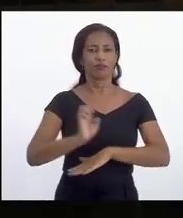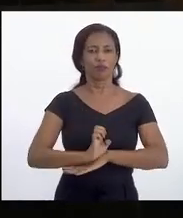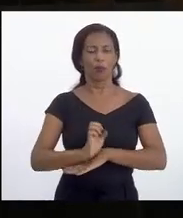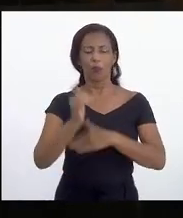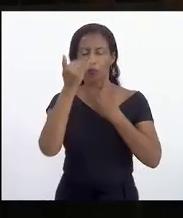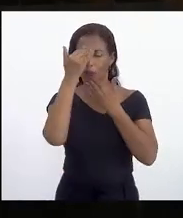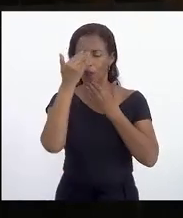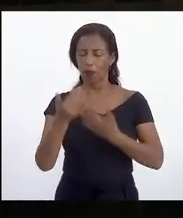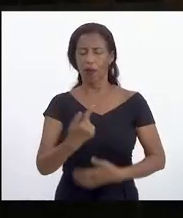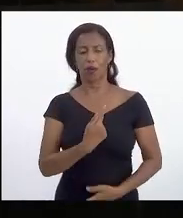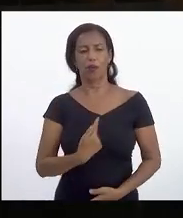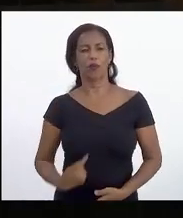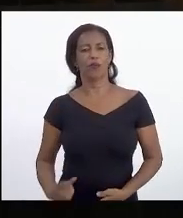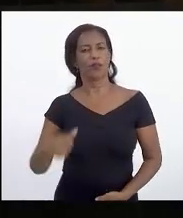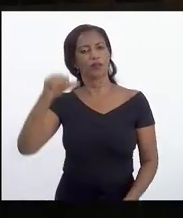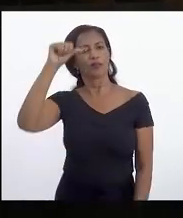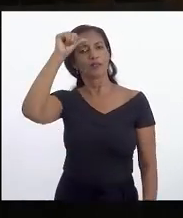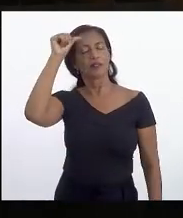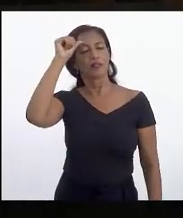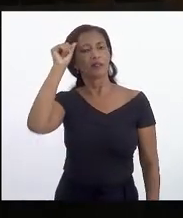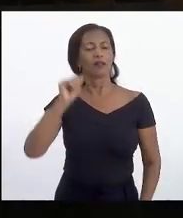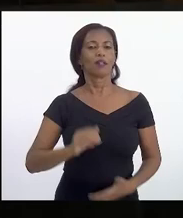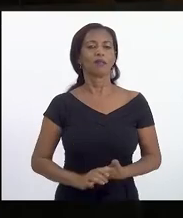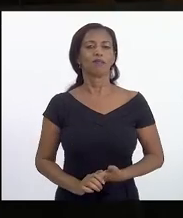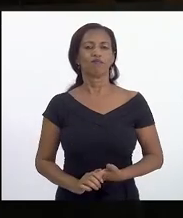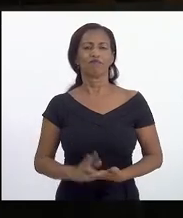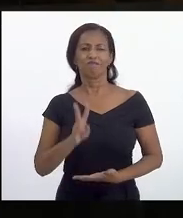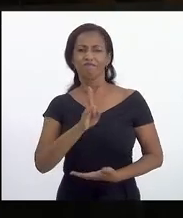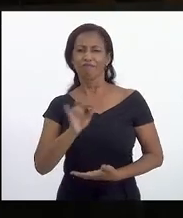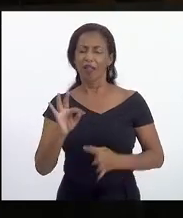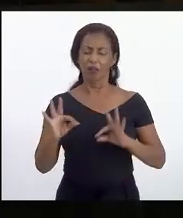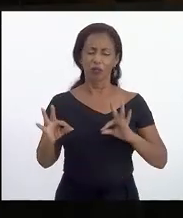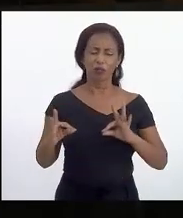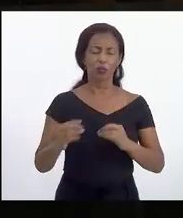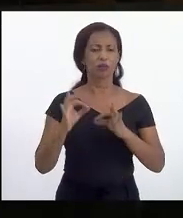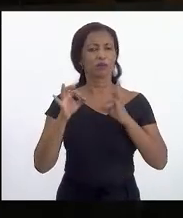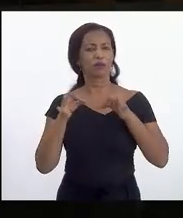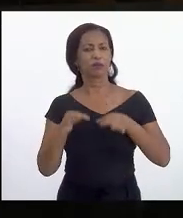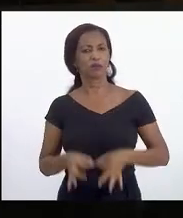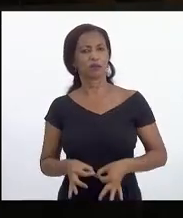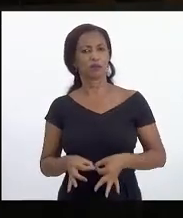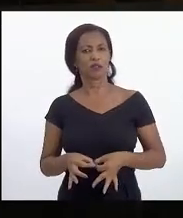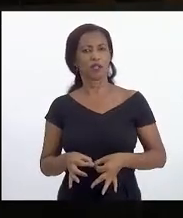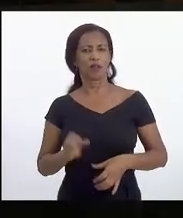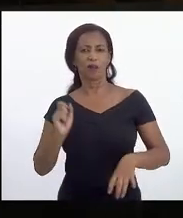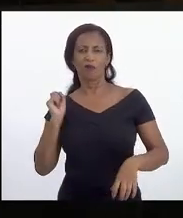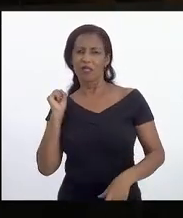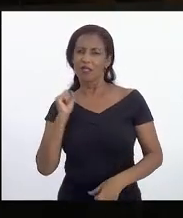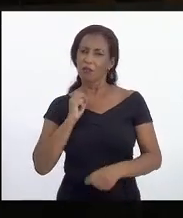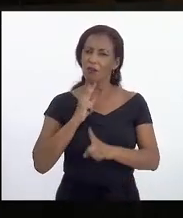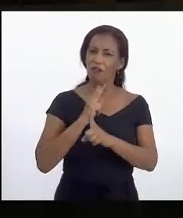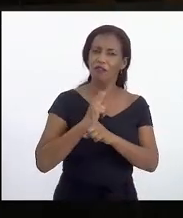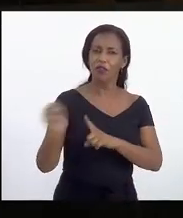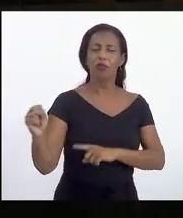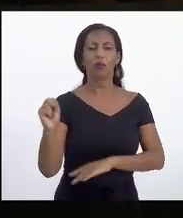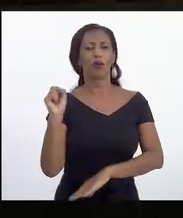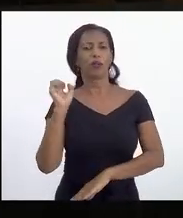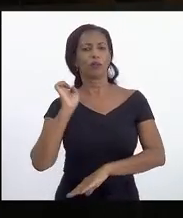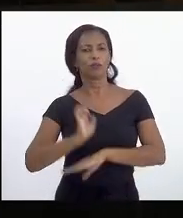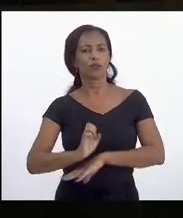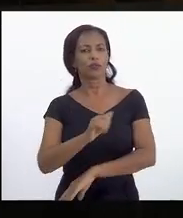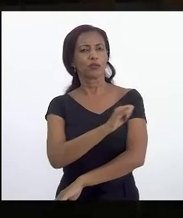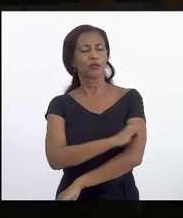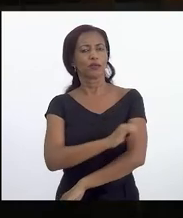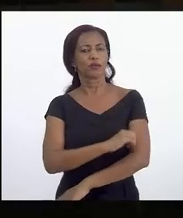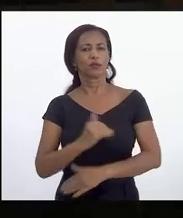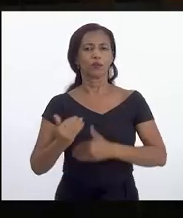obrigado ao Governador Cláudio Castro vai ser com toda certeza um gol de placa aqui para o estado do Rio de